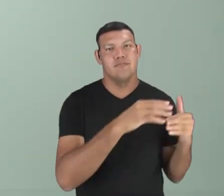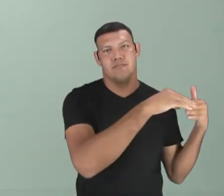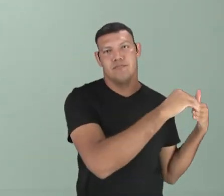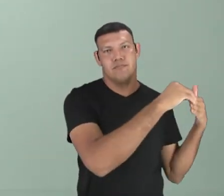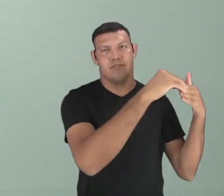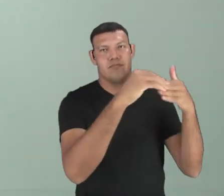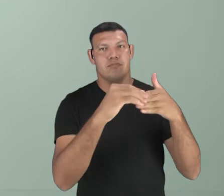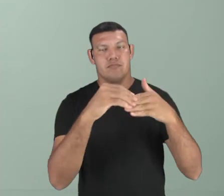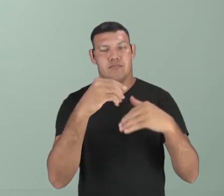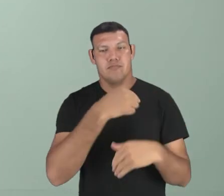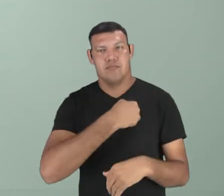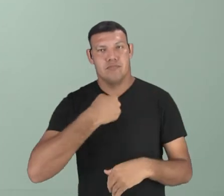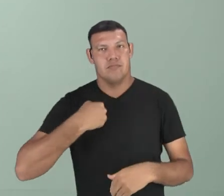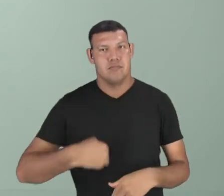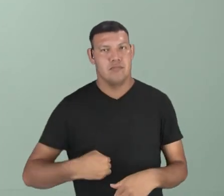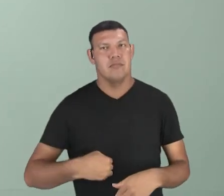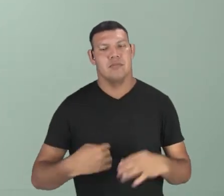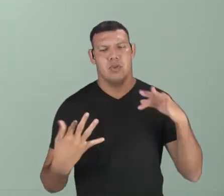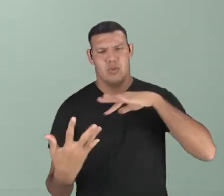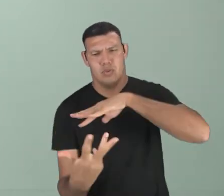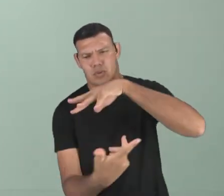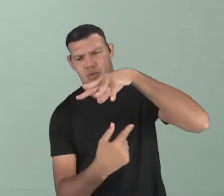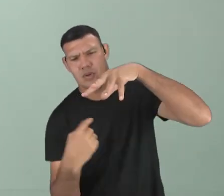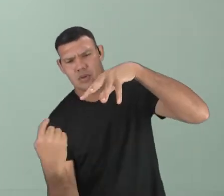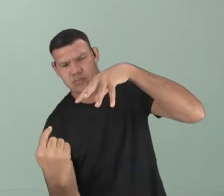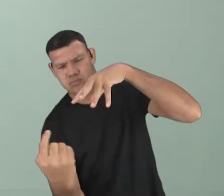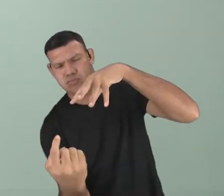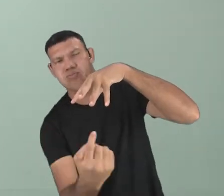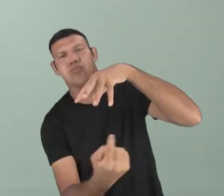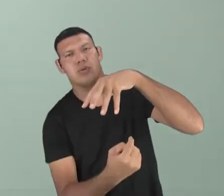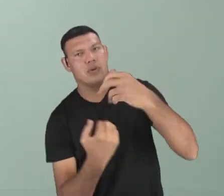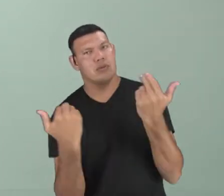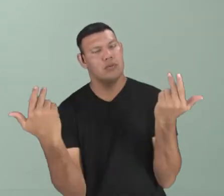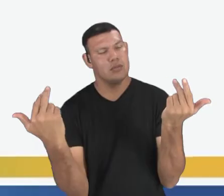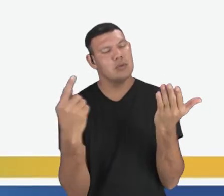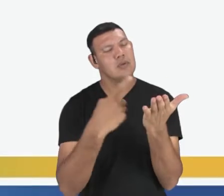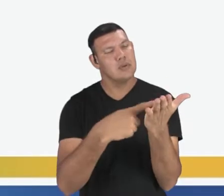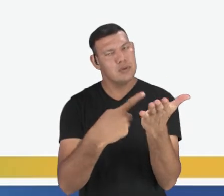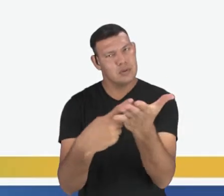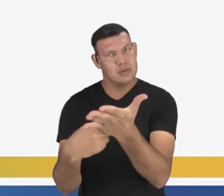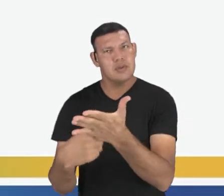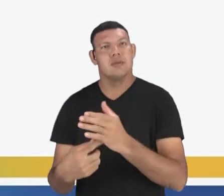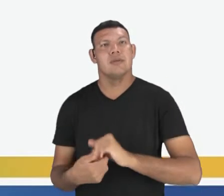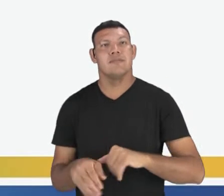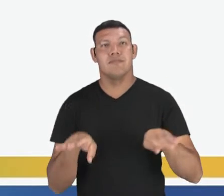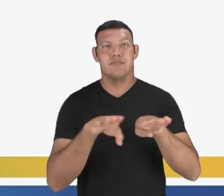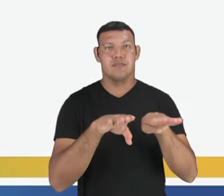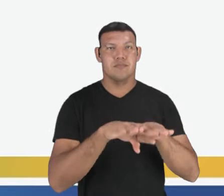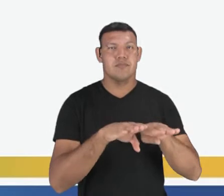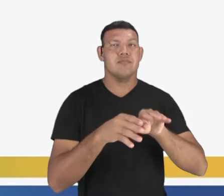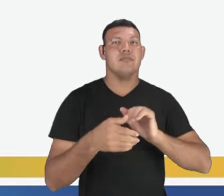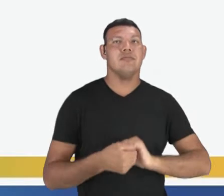chineses, mas em várias partes do mundo também é assim, faz parte do acordo. E também